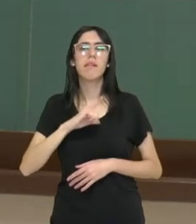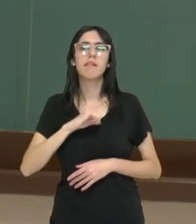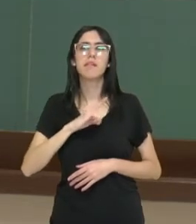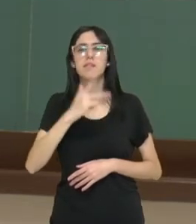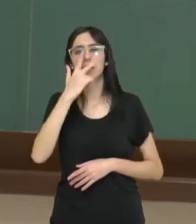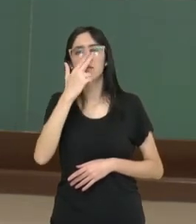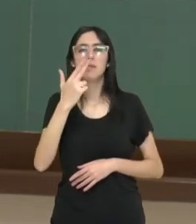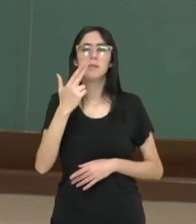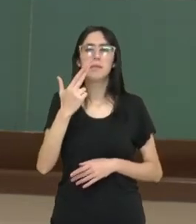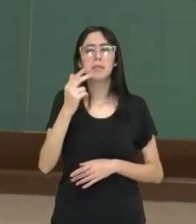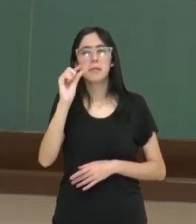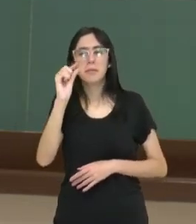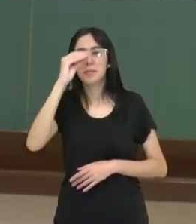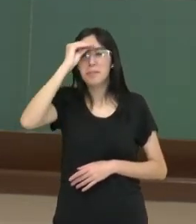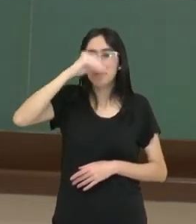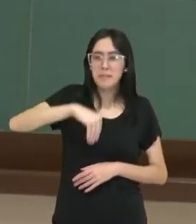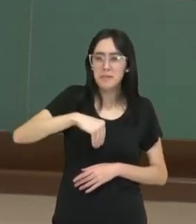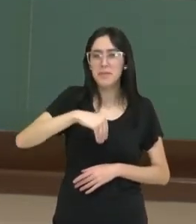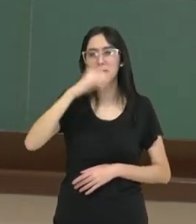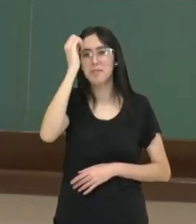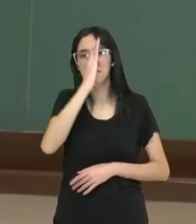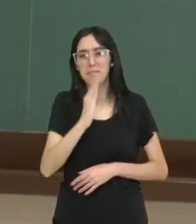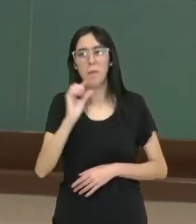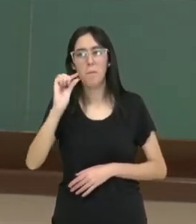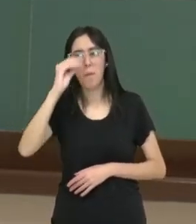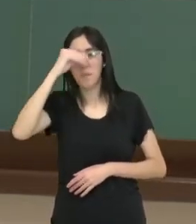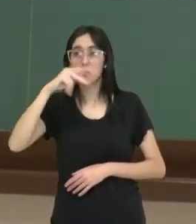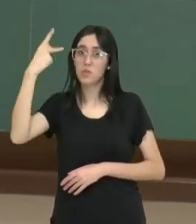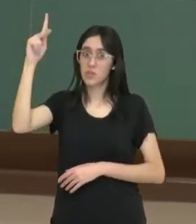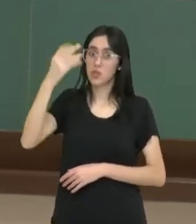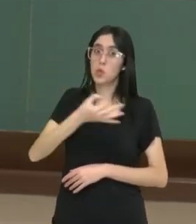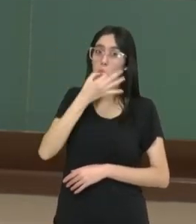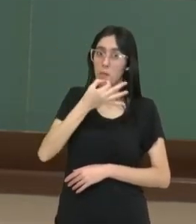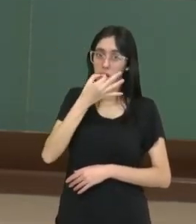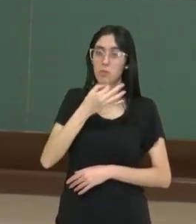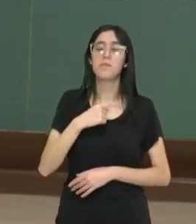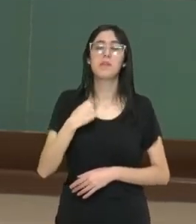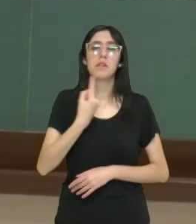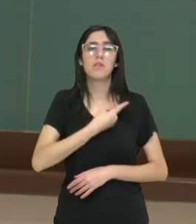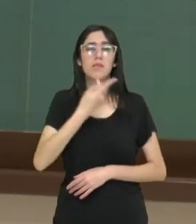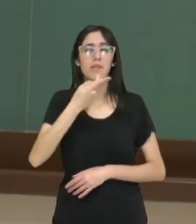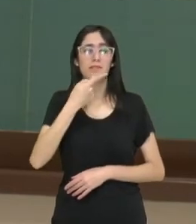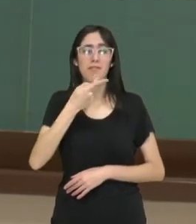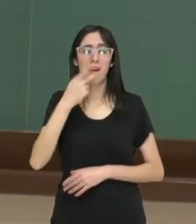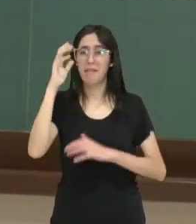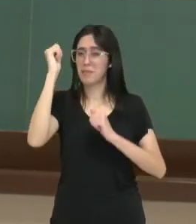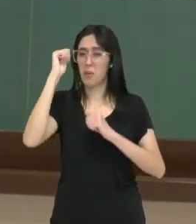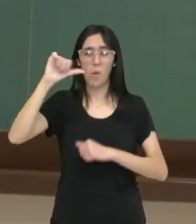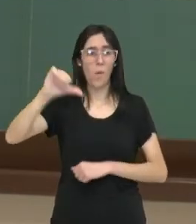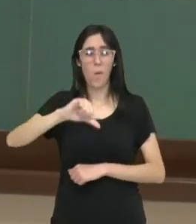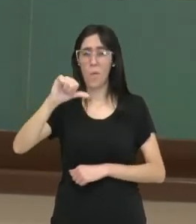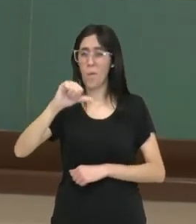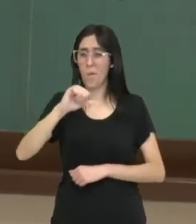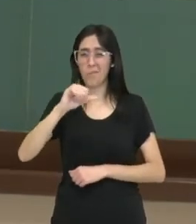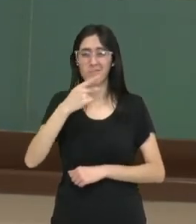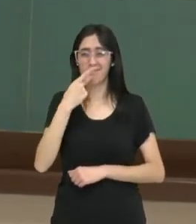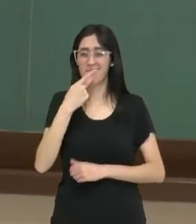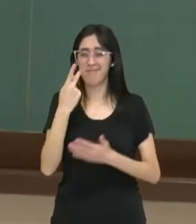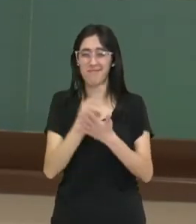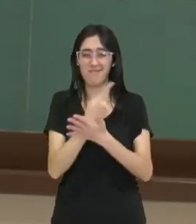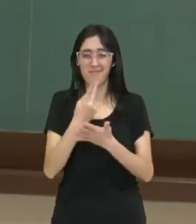meio preguiçosos. Falamos mal o idioma espanhol. Somos